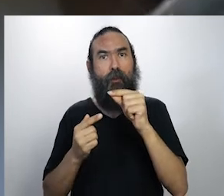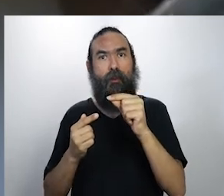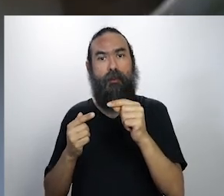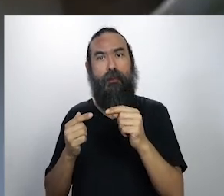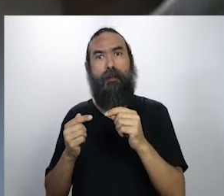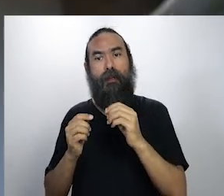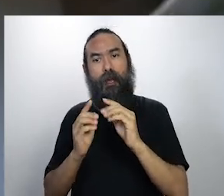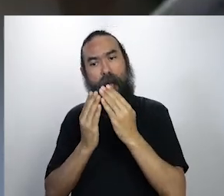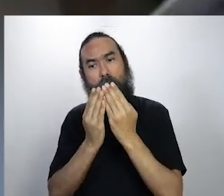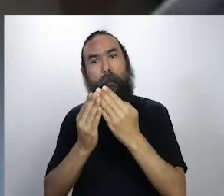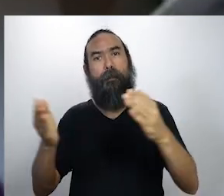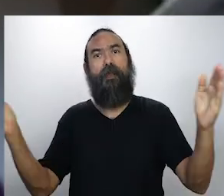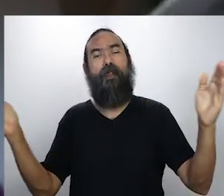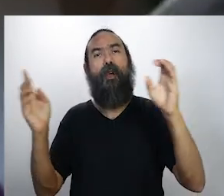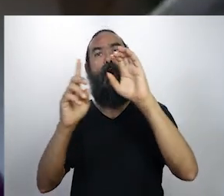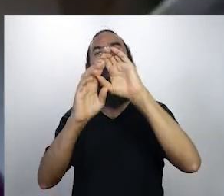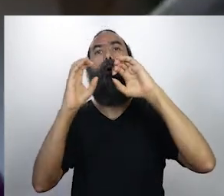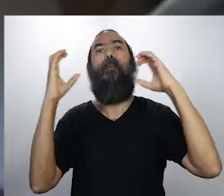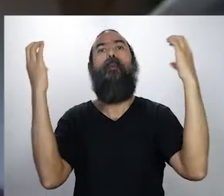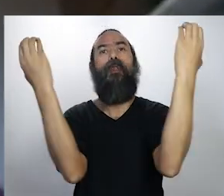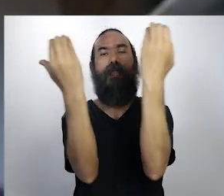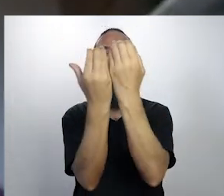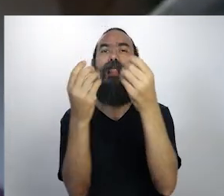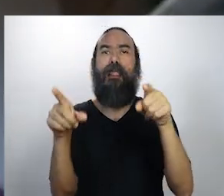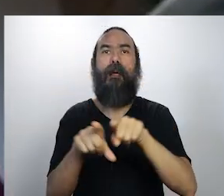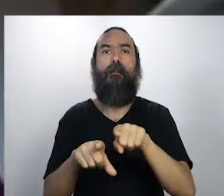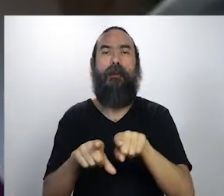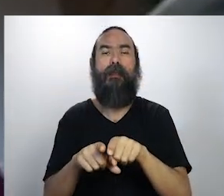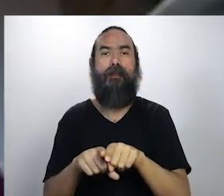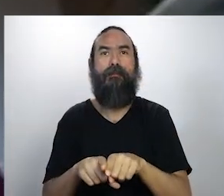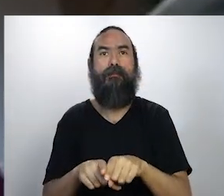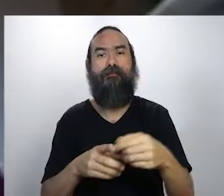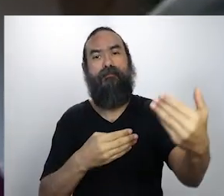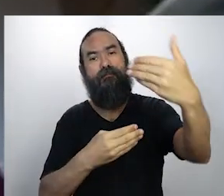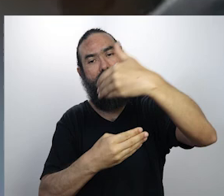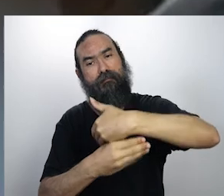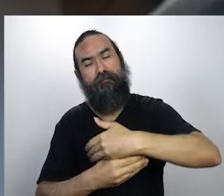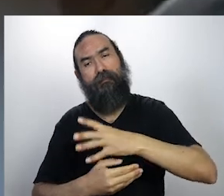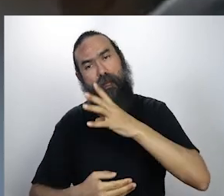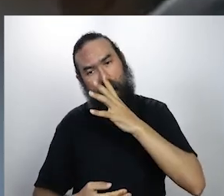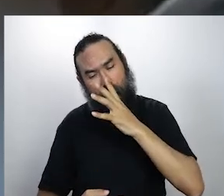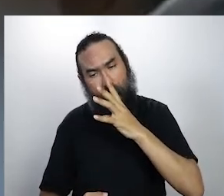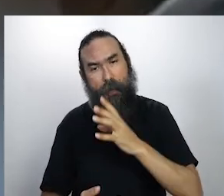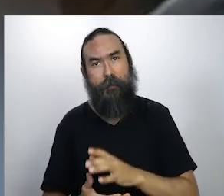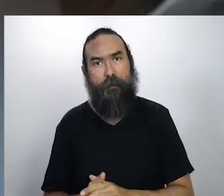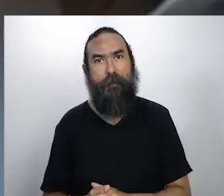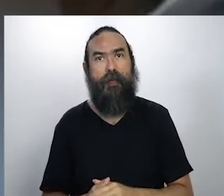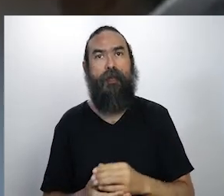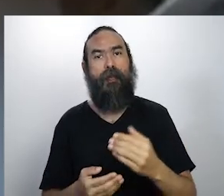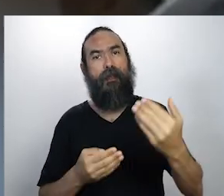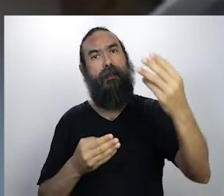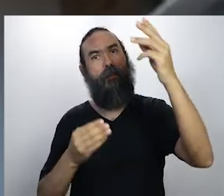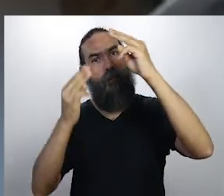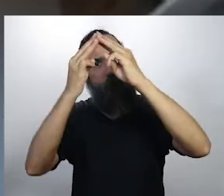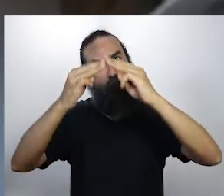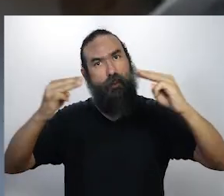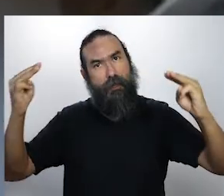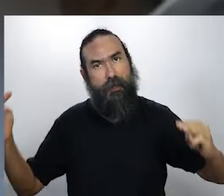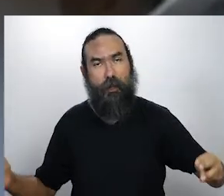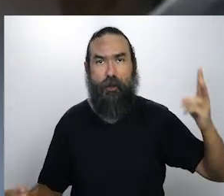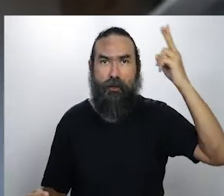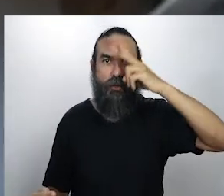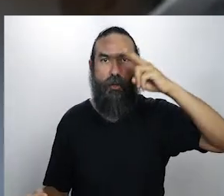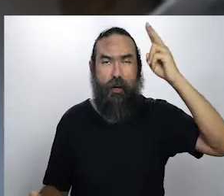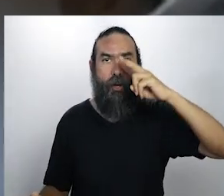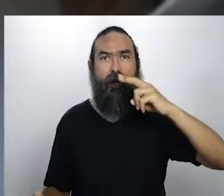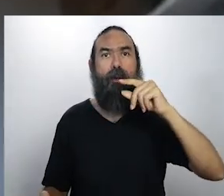à comunidade, acolher aquilo que questiona, aquilo que desestabiliza, né? E traz para dentro do museu, de um museu